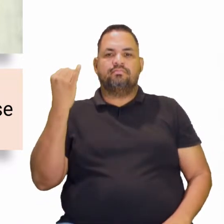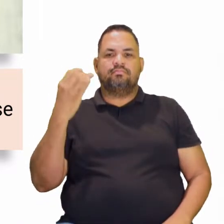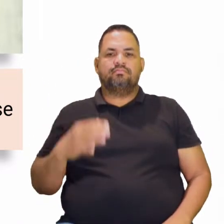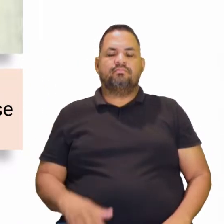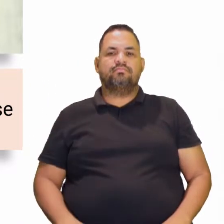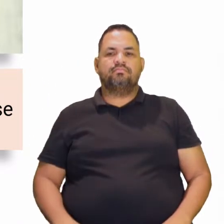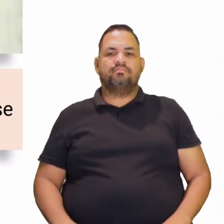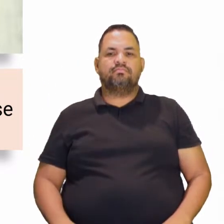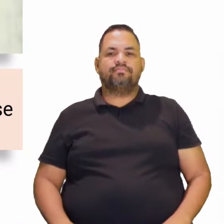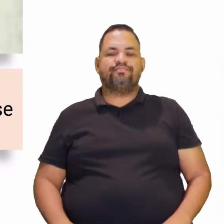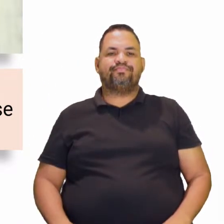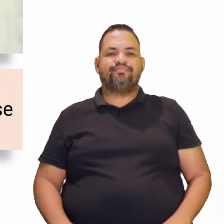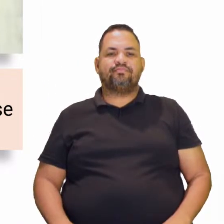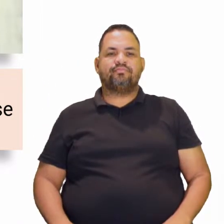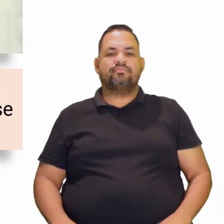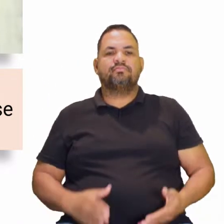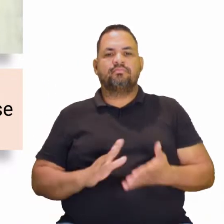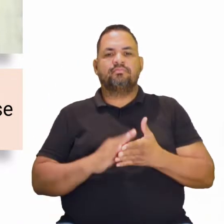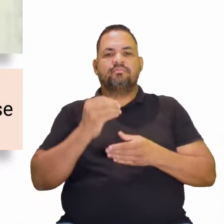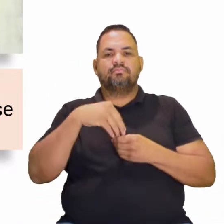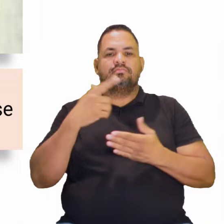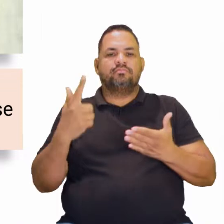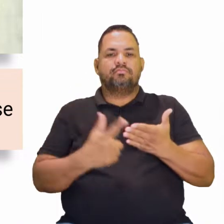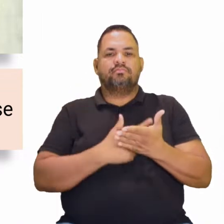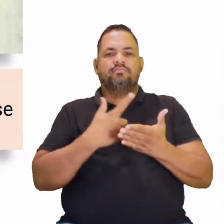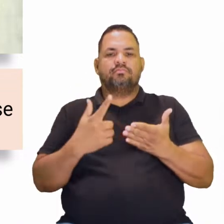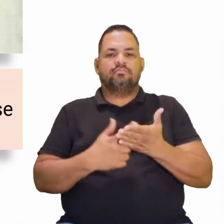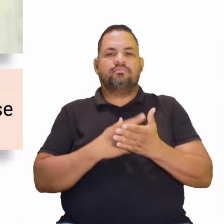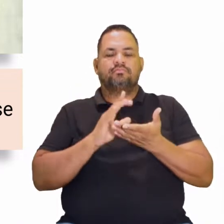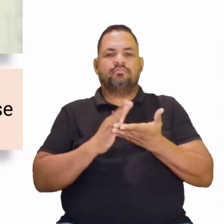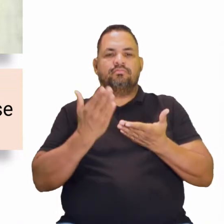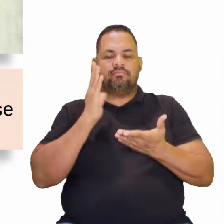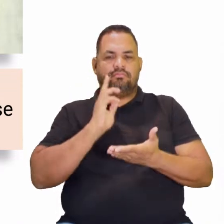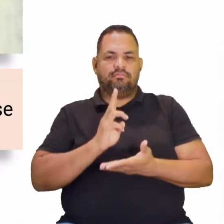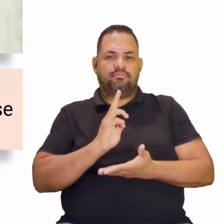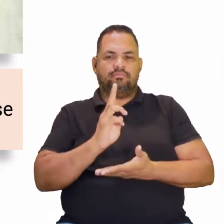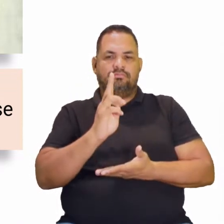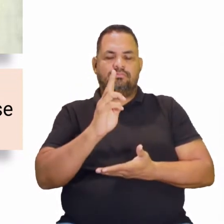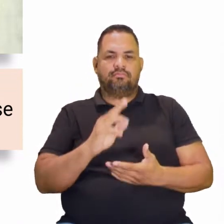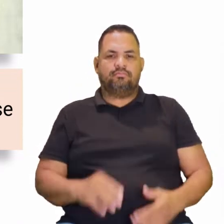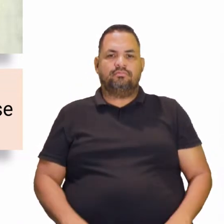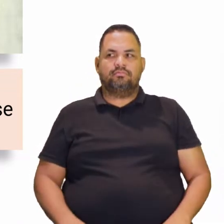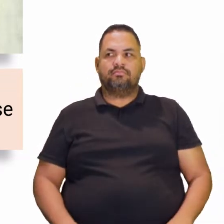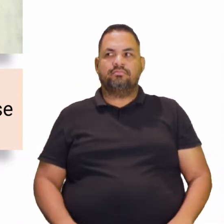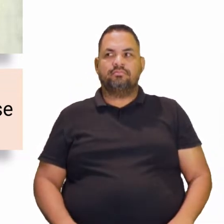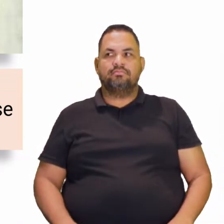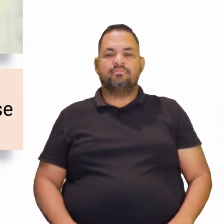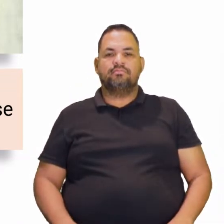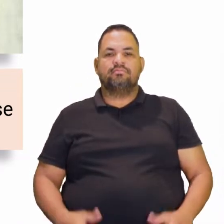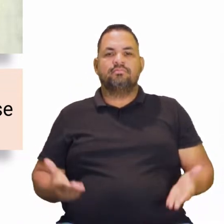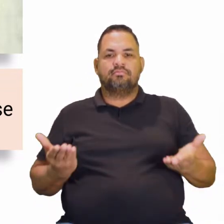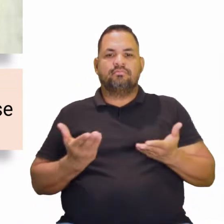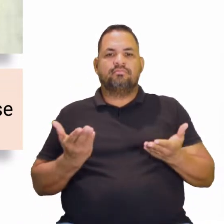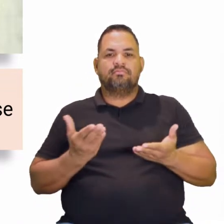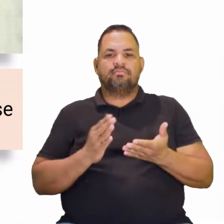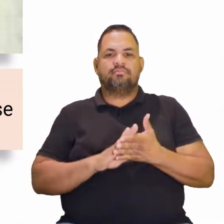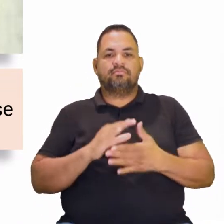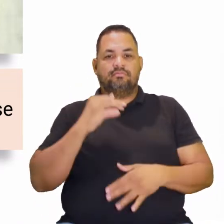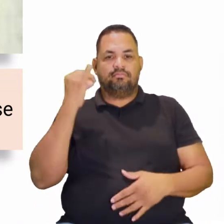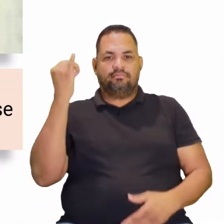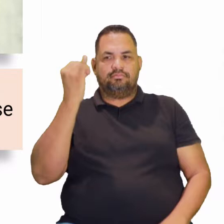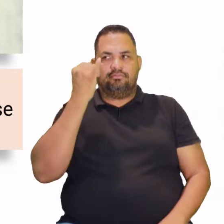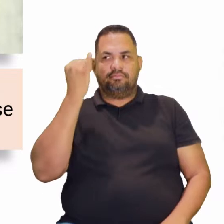principalmente as suas obras, né, nos livros didáticos, enfim, estão sempre... ela muito, até hoje, né, é muito